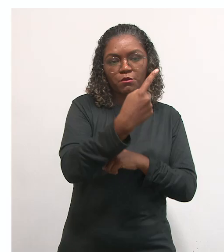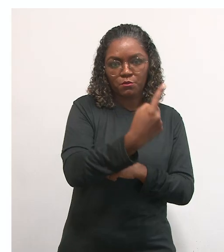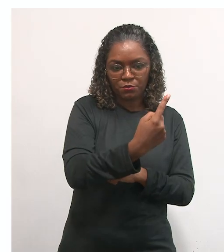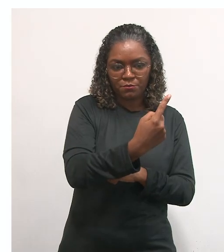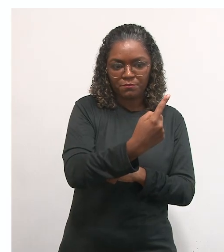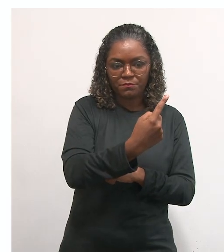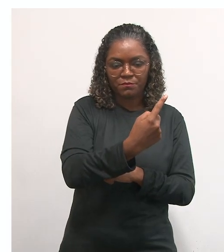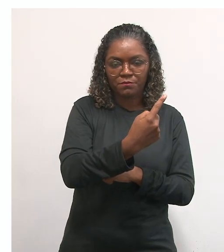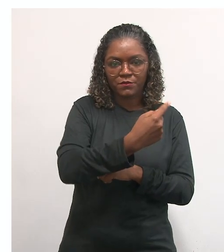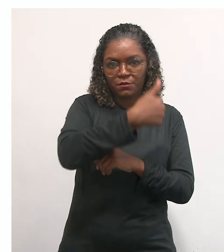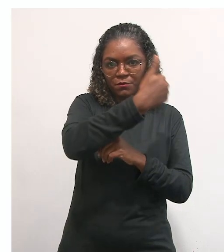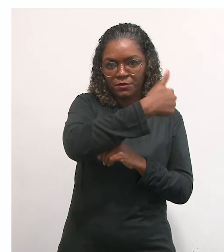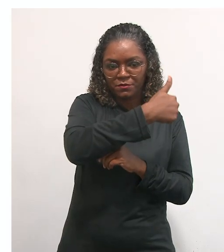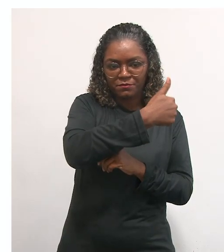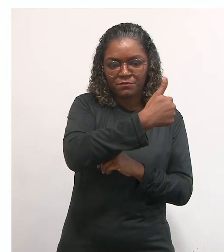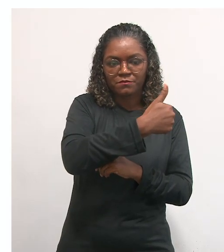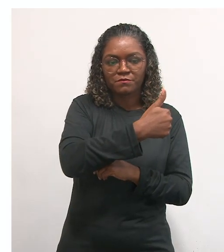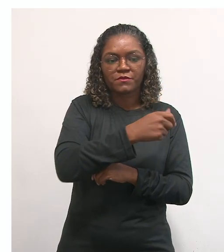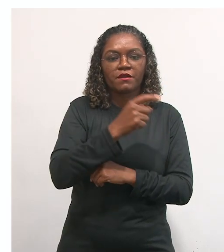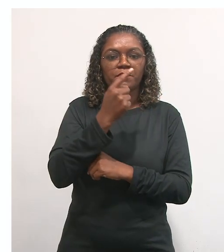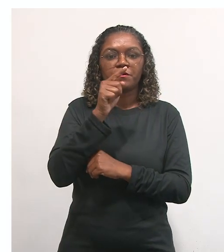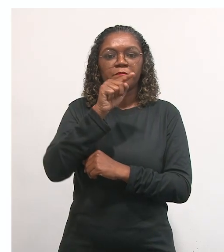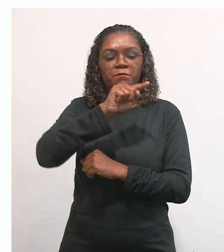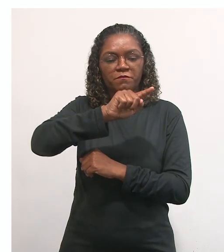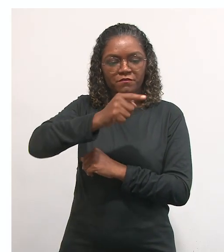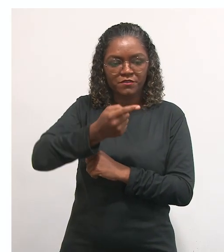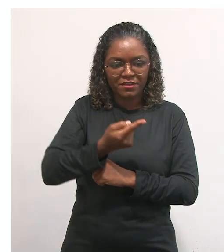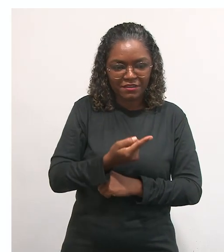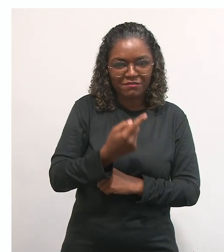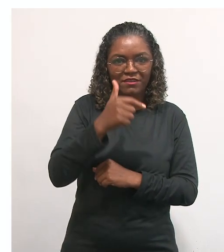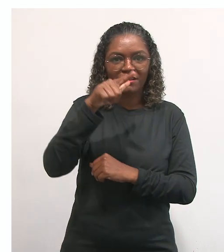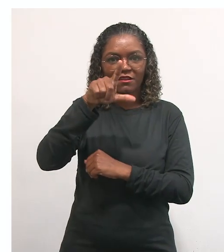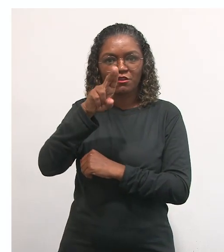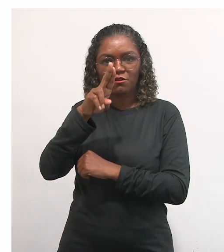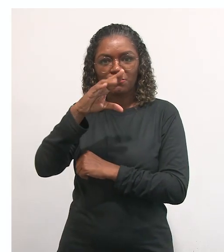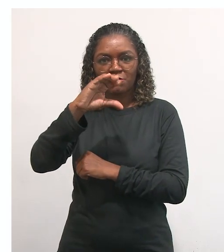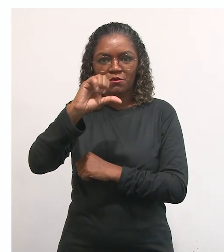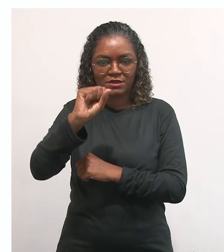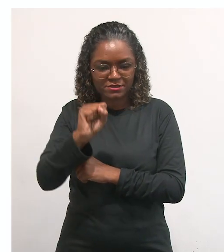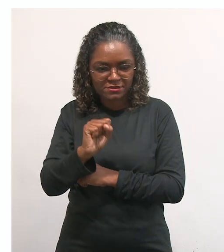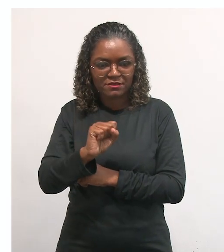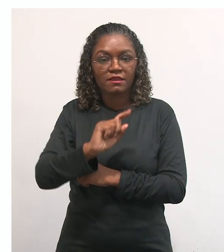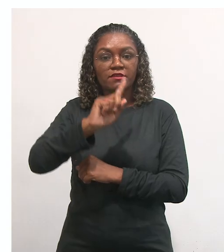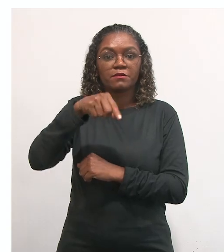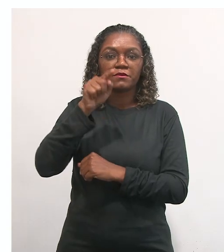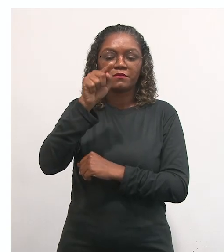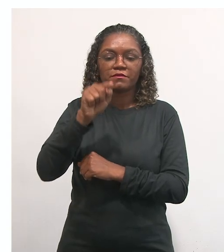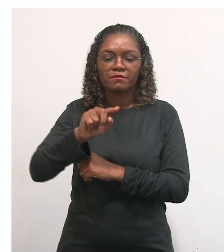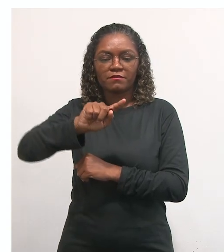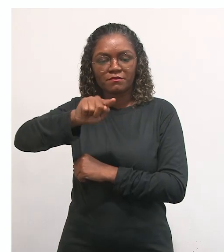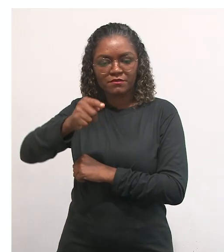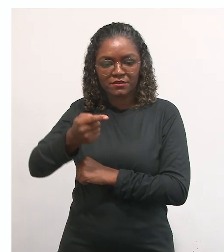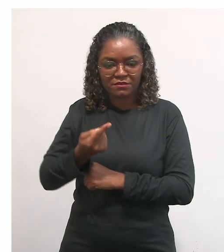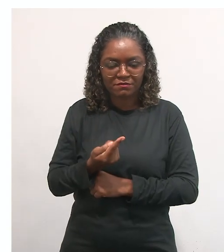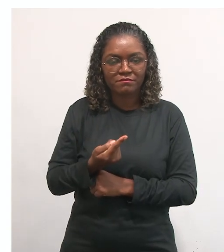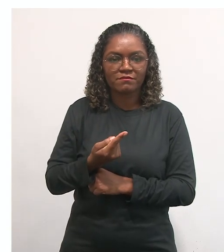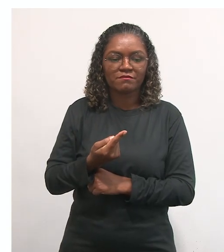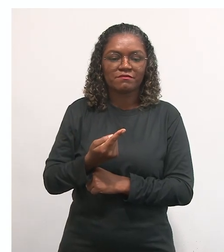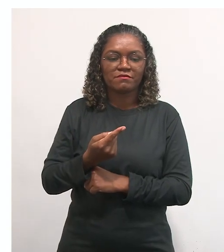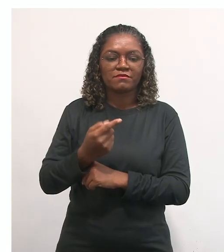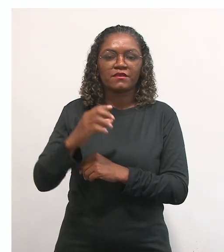então eu sei que aqui é um aí ponto e vírgula vai começar o outro que é Ricardo Câmara fica Câmara vírgula Ricardo